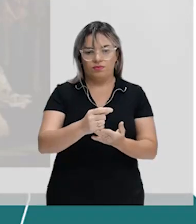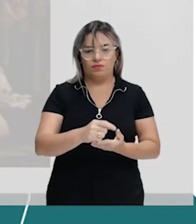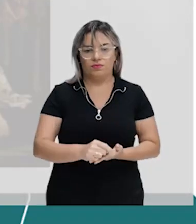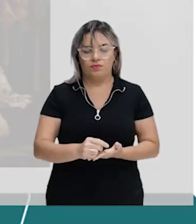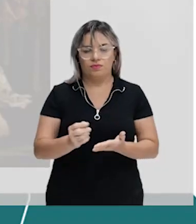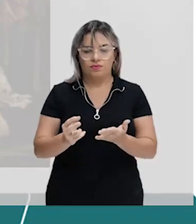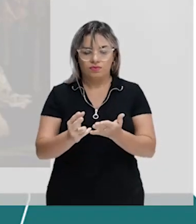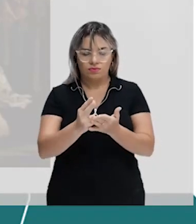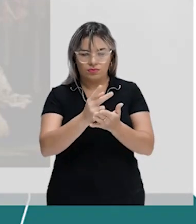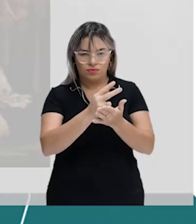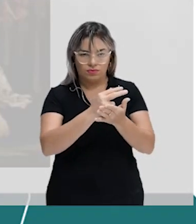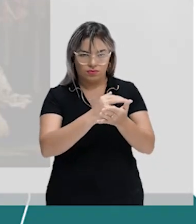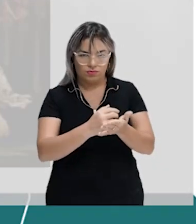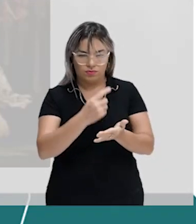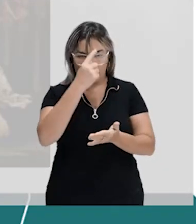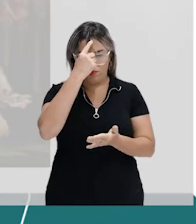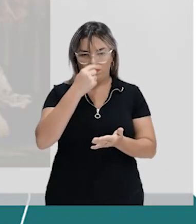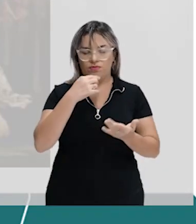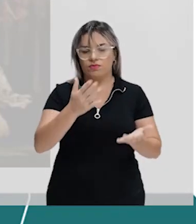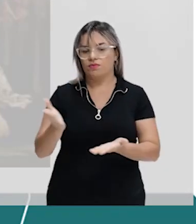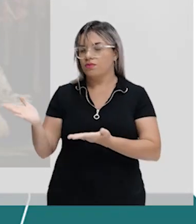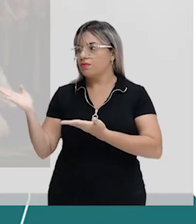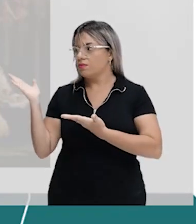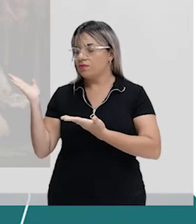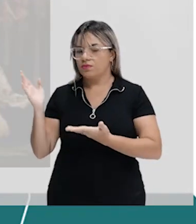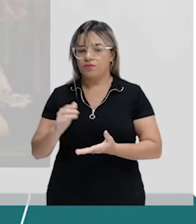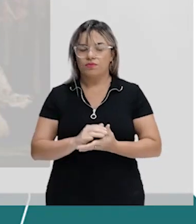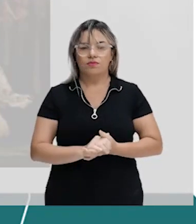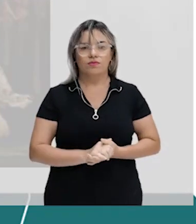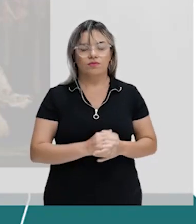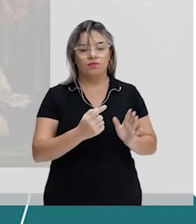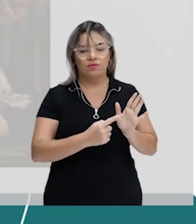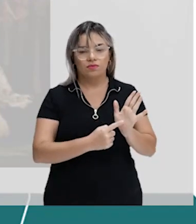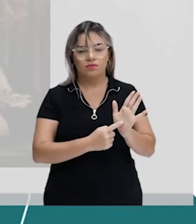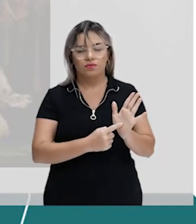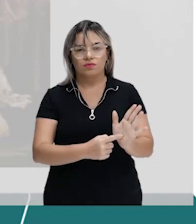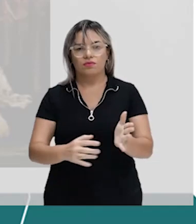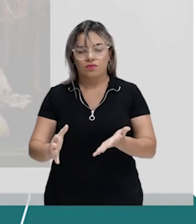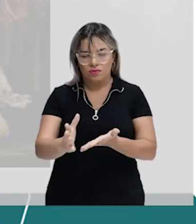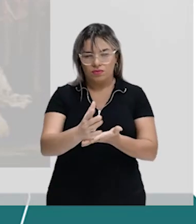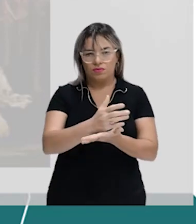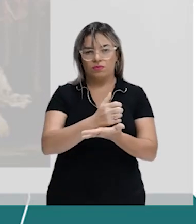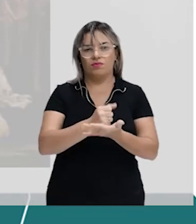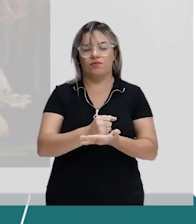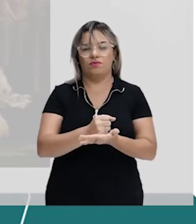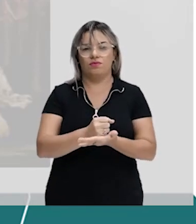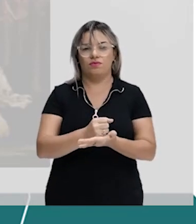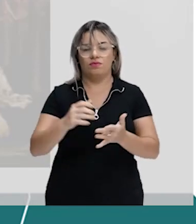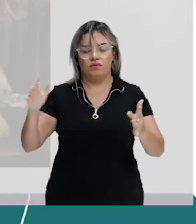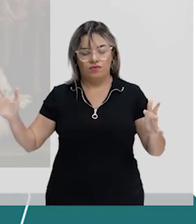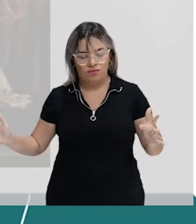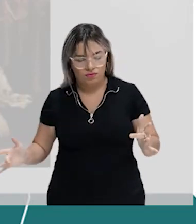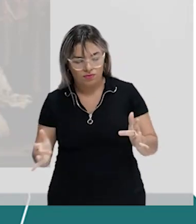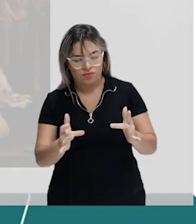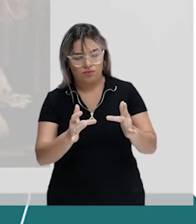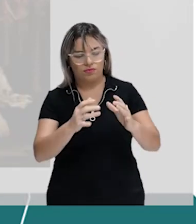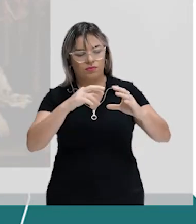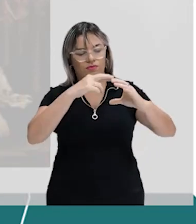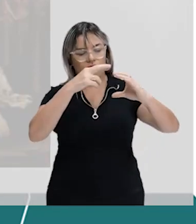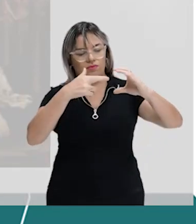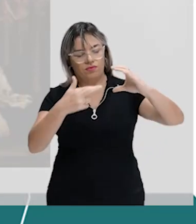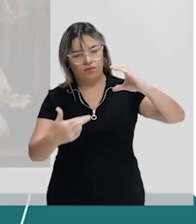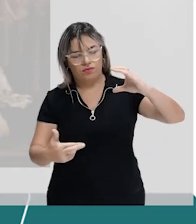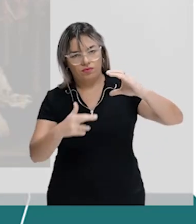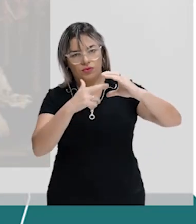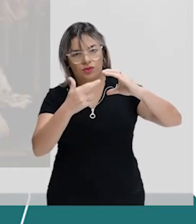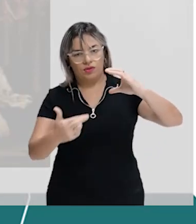de arte, tá certo? Que reflete, resgata essa época aí do